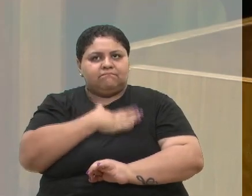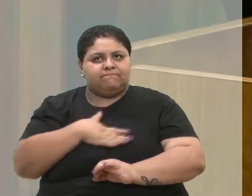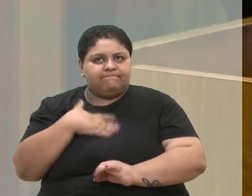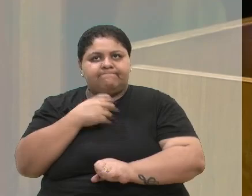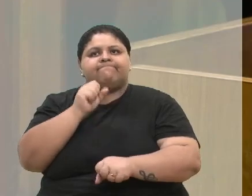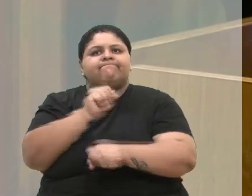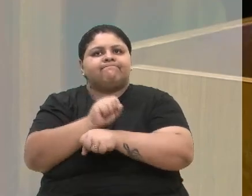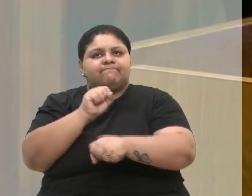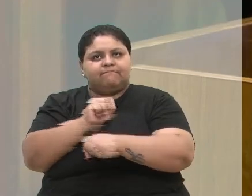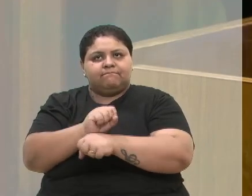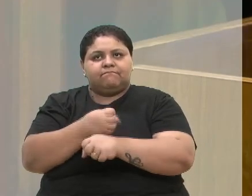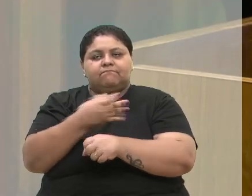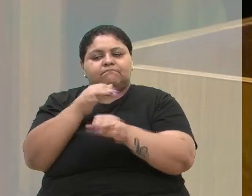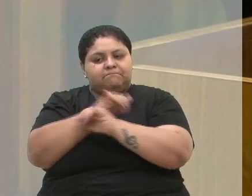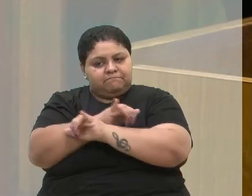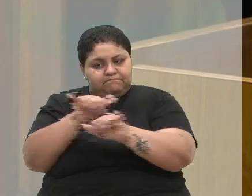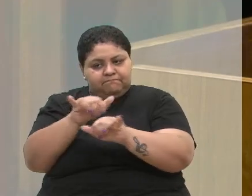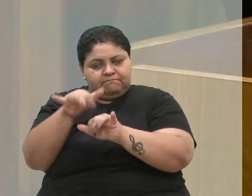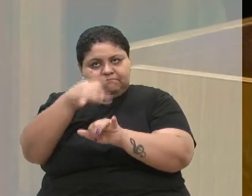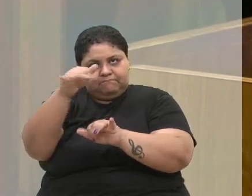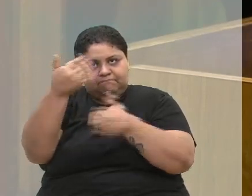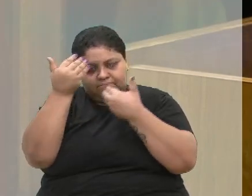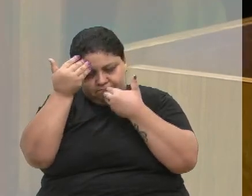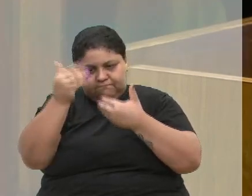espero que venha boas notícias futuramente. Obrigado, presidente.